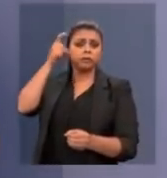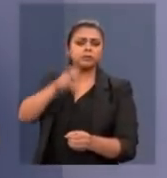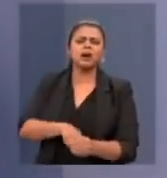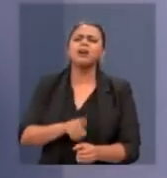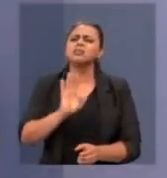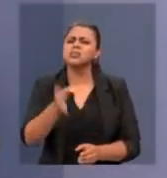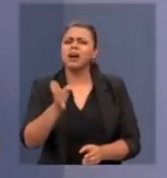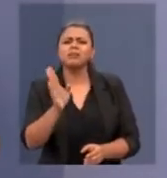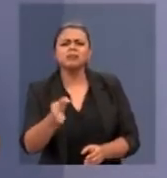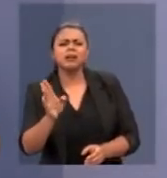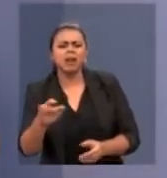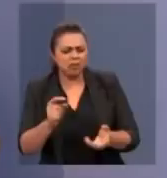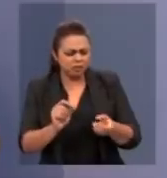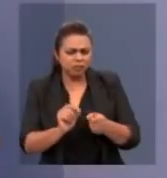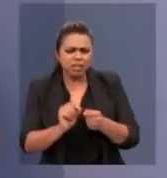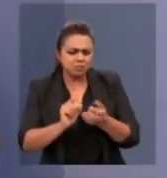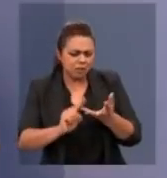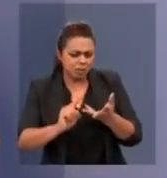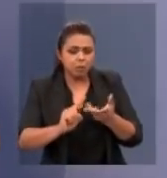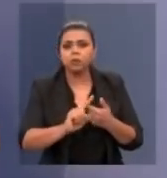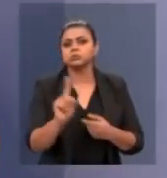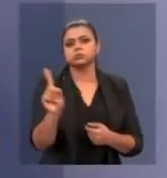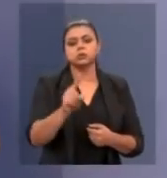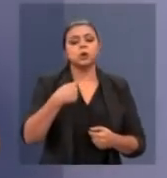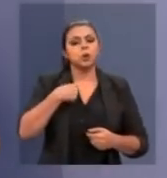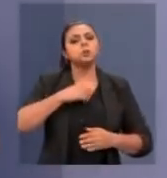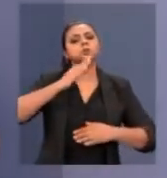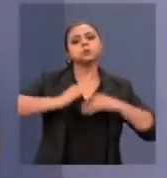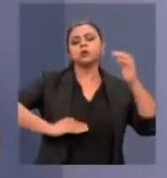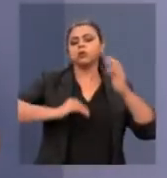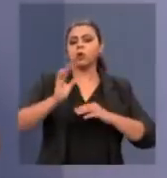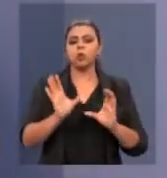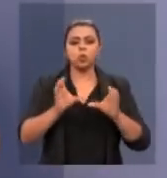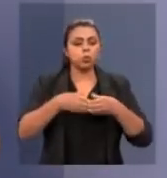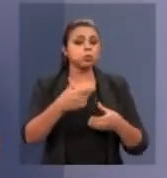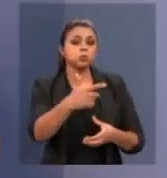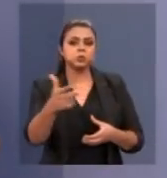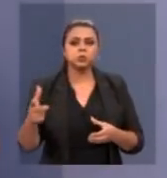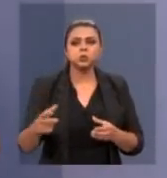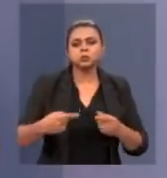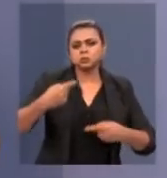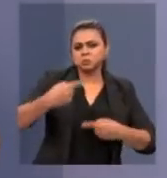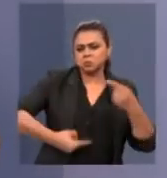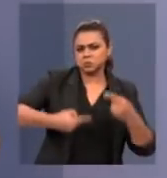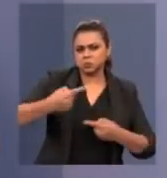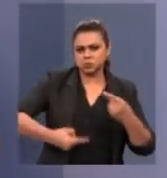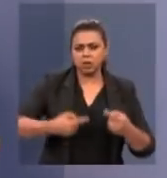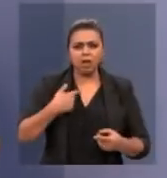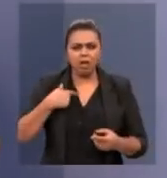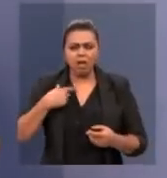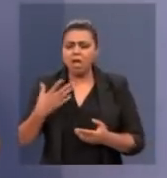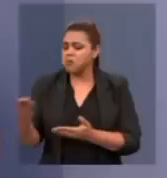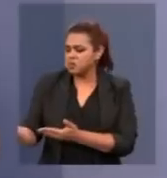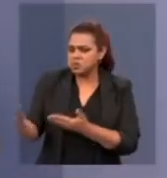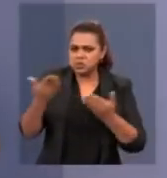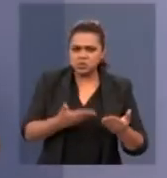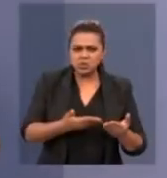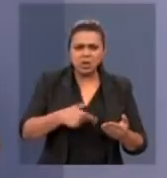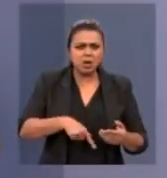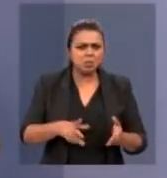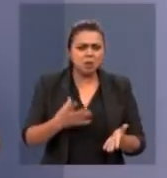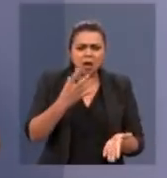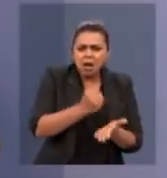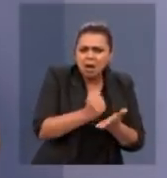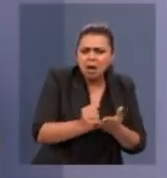fisco traz nós somos profissionais nosso grupo não tem nenhum político não vou empregar ninguém queria desafiar seus candidatos